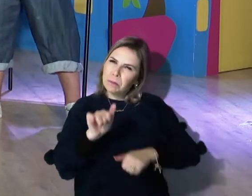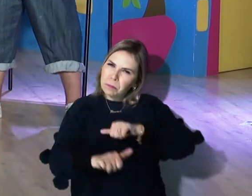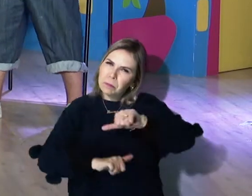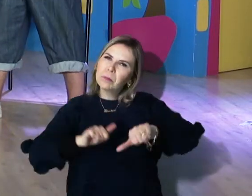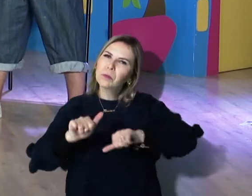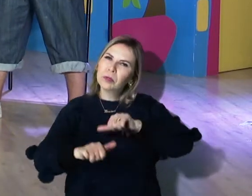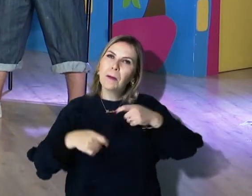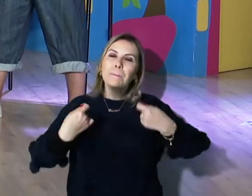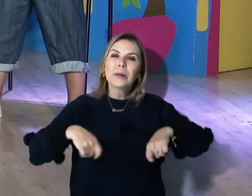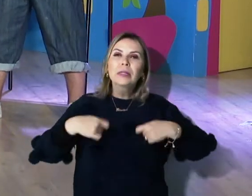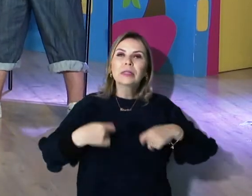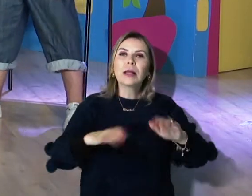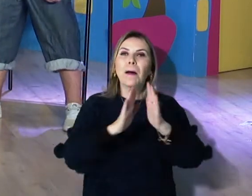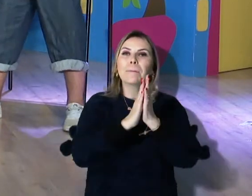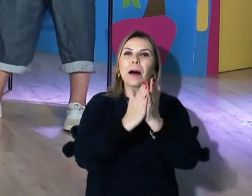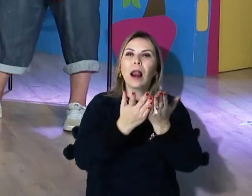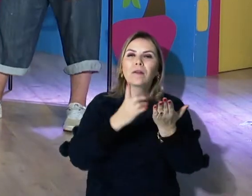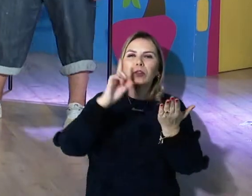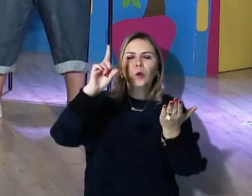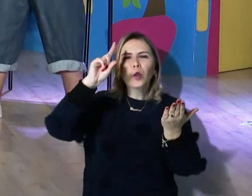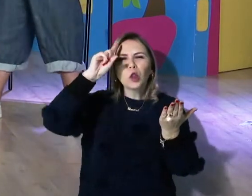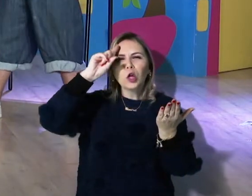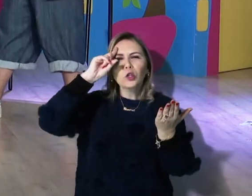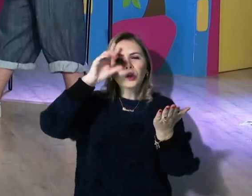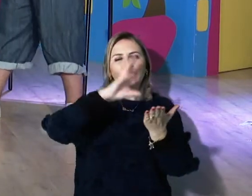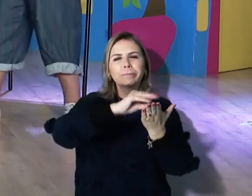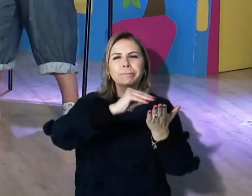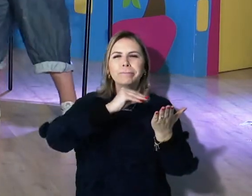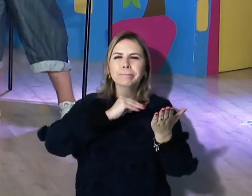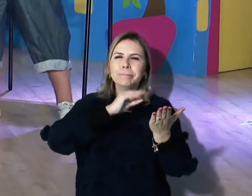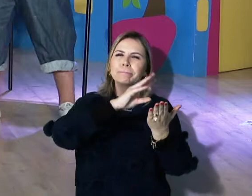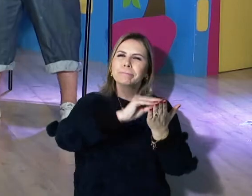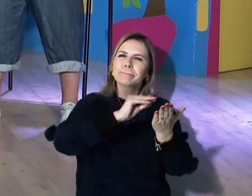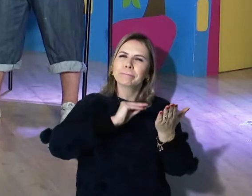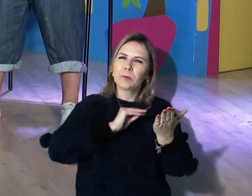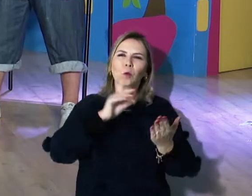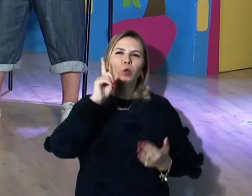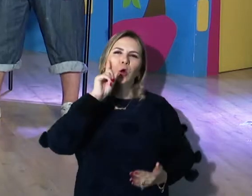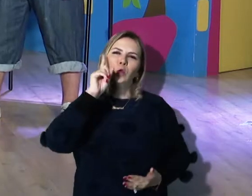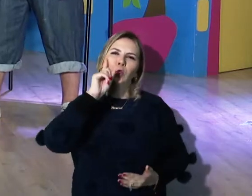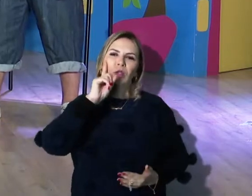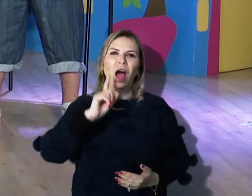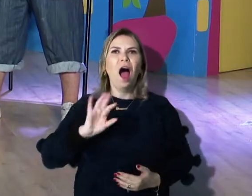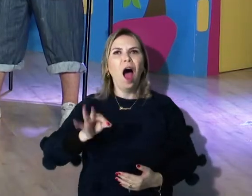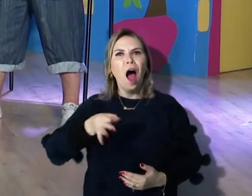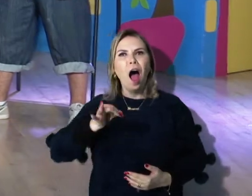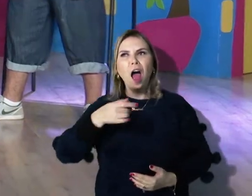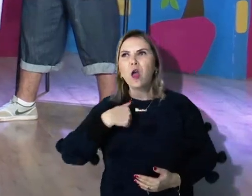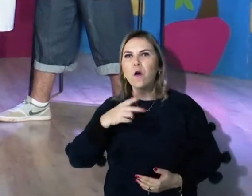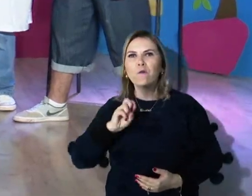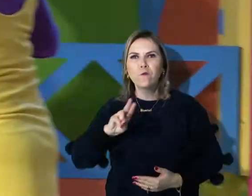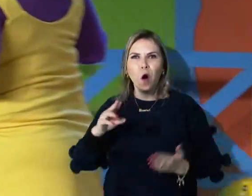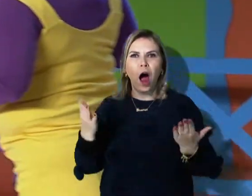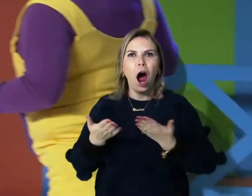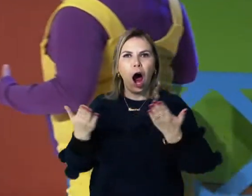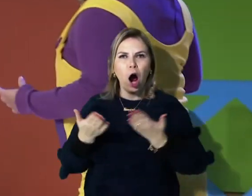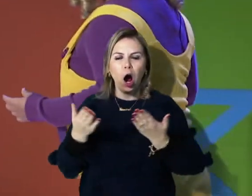pingar umas gotinhas da palavra de Deus todos os dias. É isso! Ah, eu vou fazer isso agora!